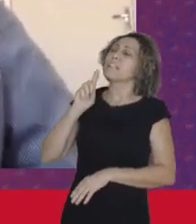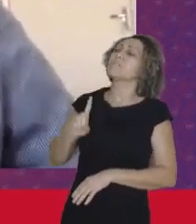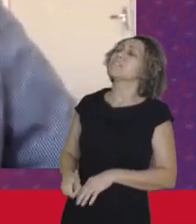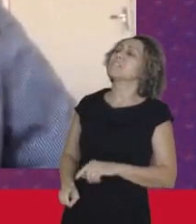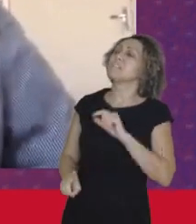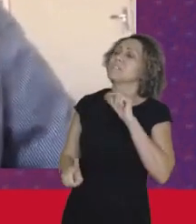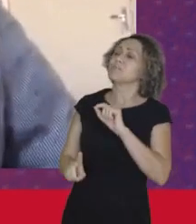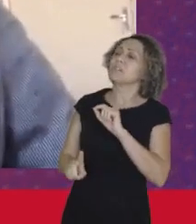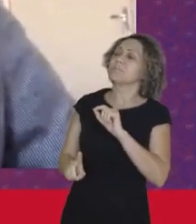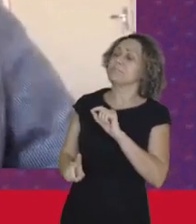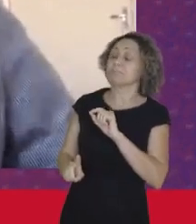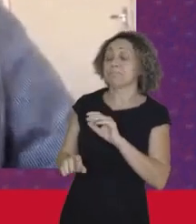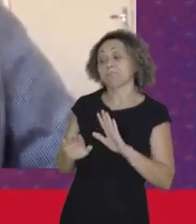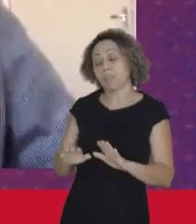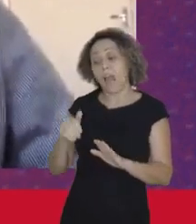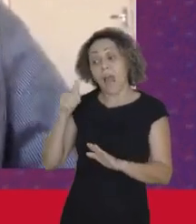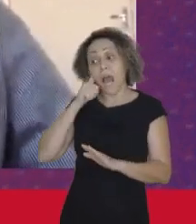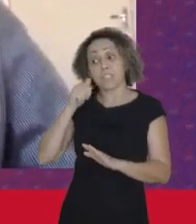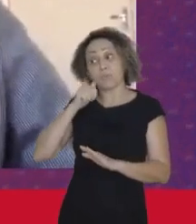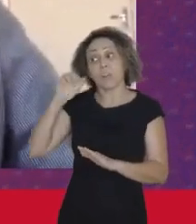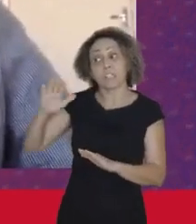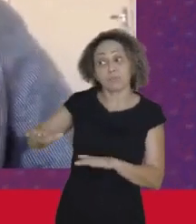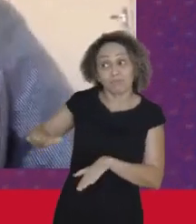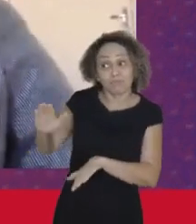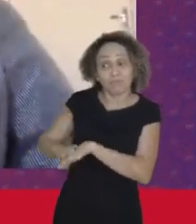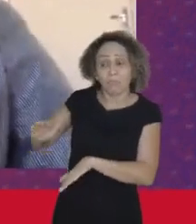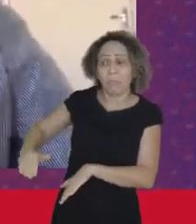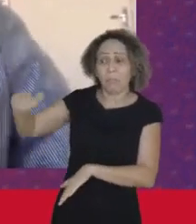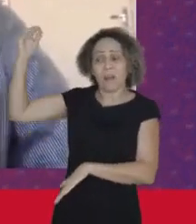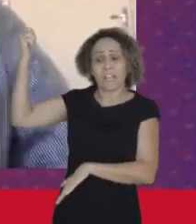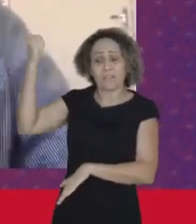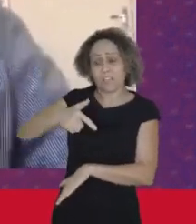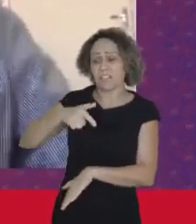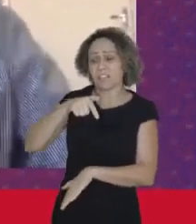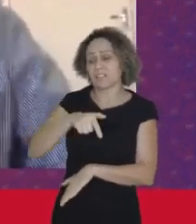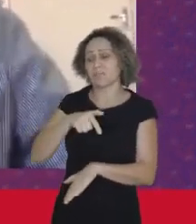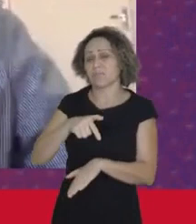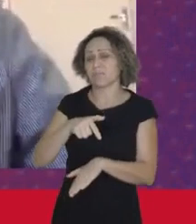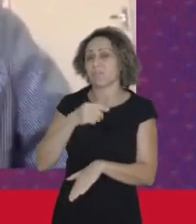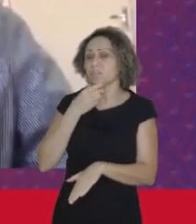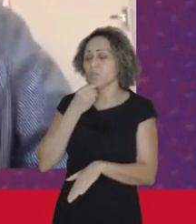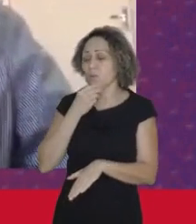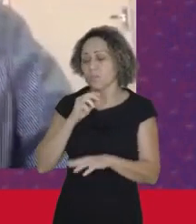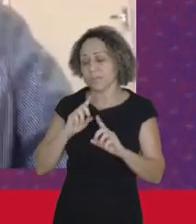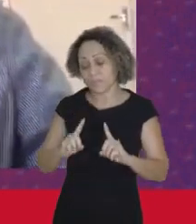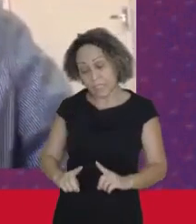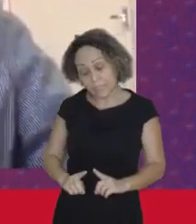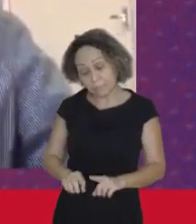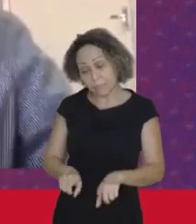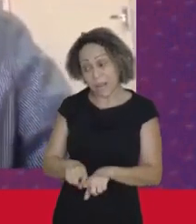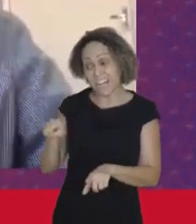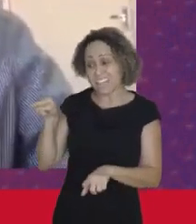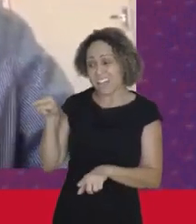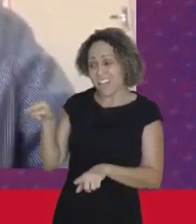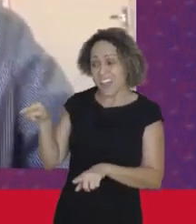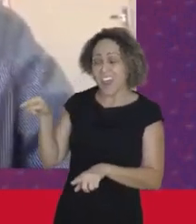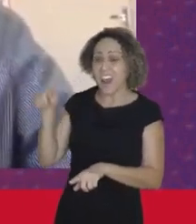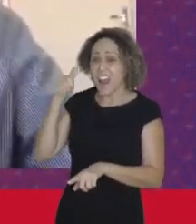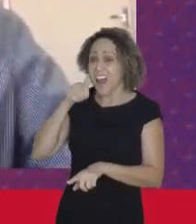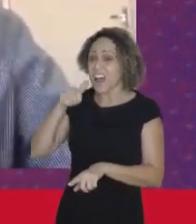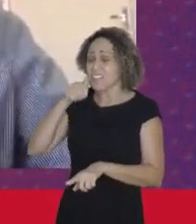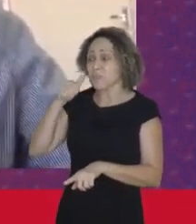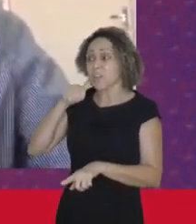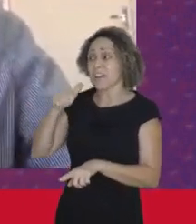com deficiência sejam maioria, elas são minoria na escola, no mundo do trabalho,